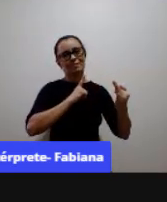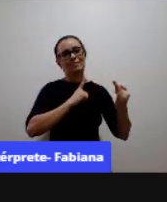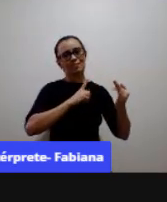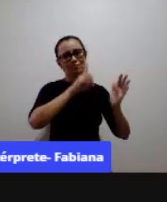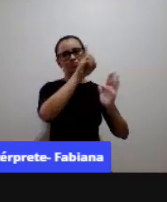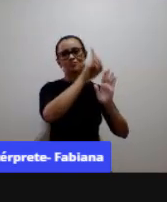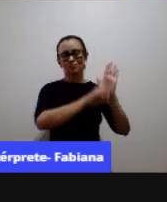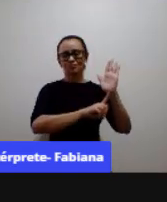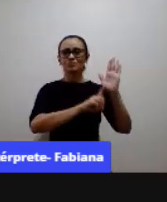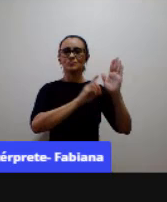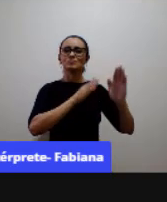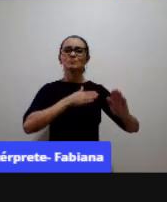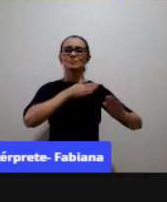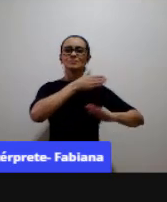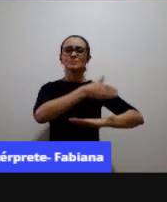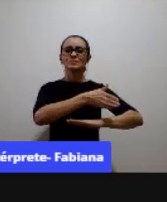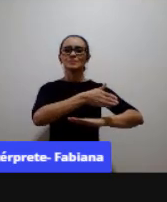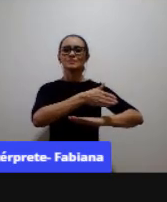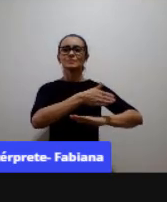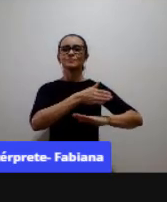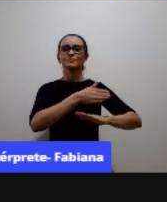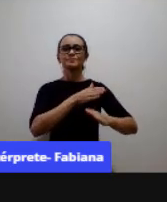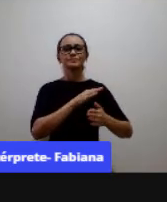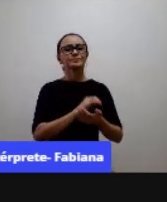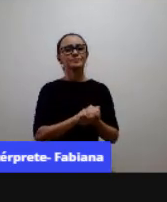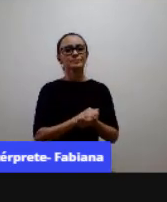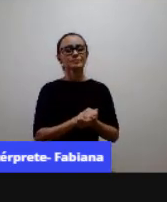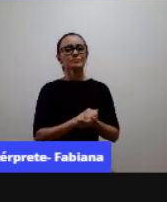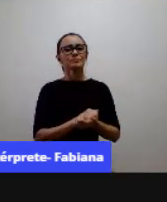acesso, né, a qualquer momento ele pode solicitar lá na